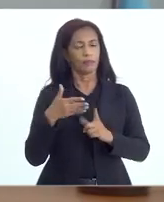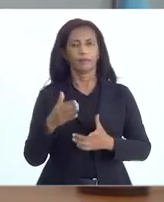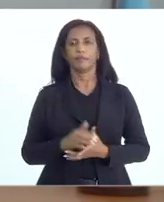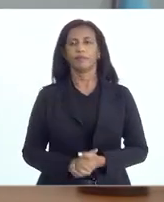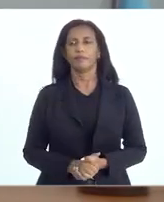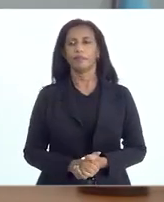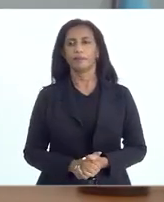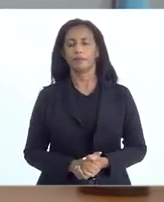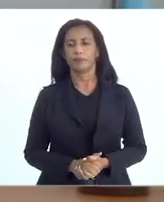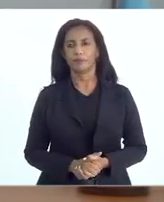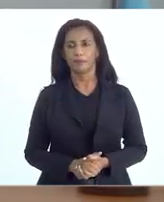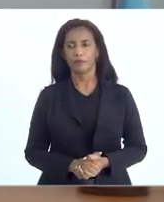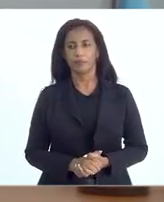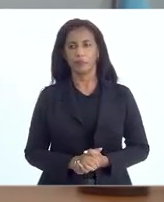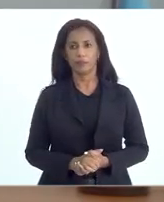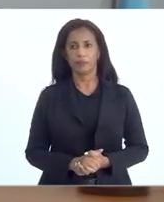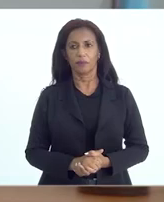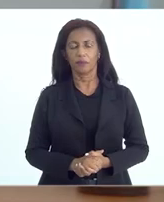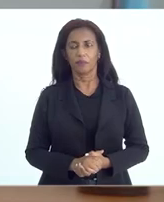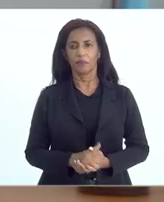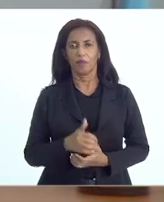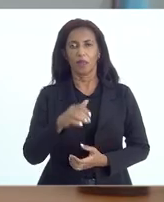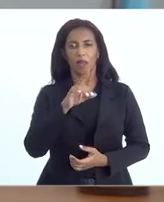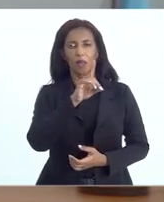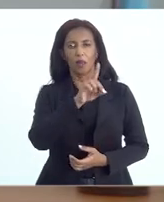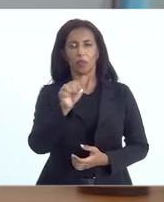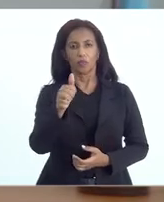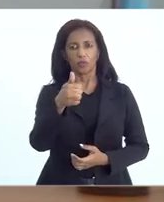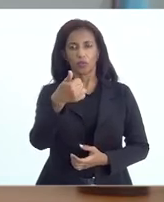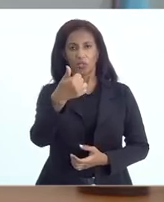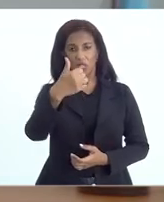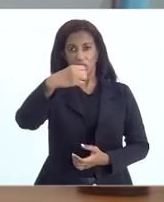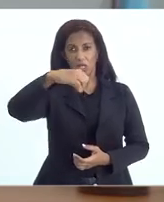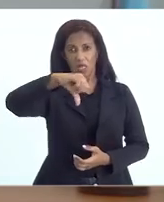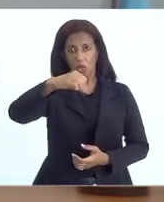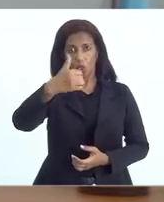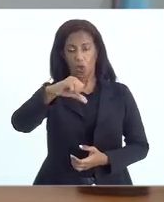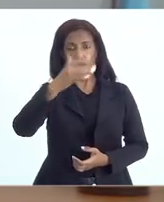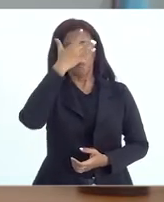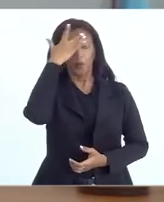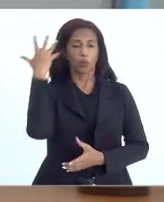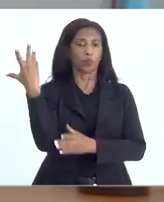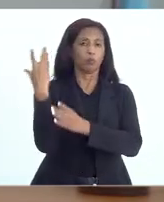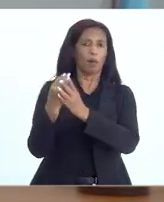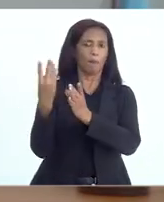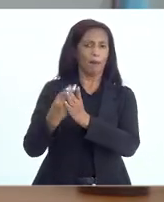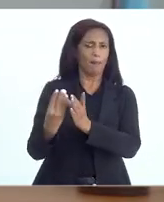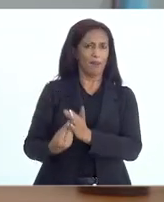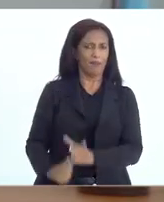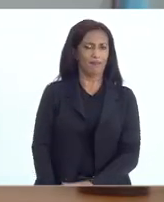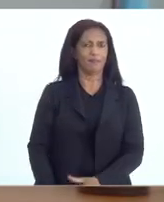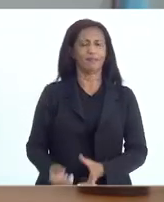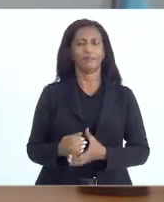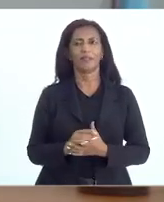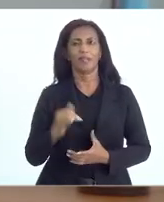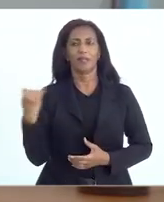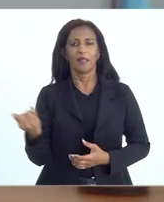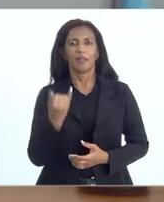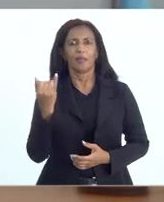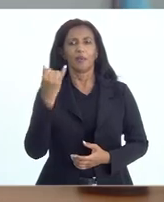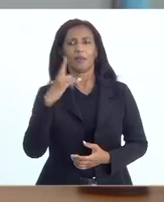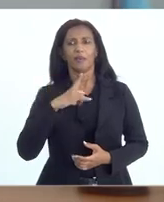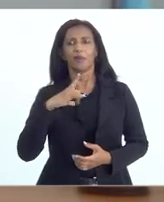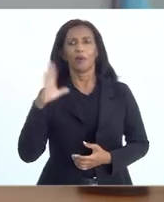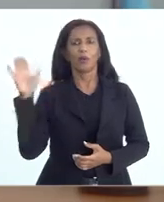a não tem até aqui ainda ou de 19 essas 19 pessoas que sumiram é importante tem